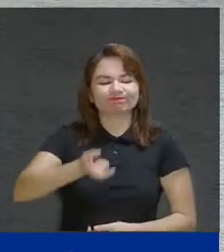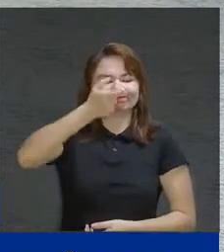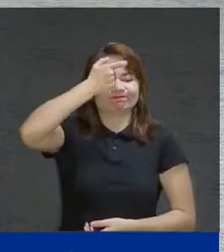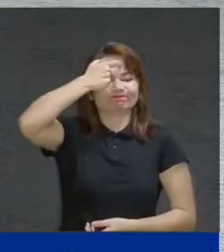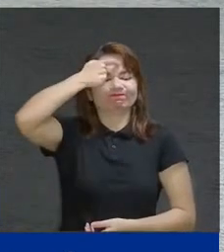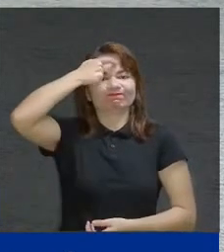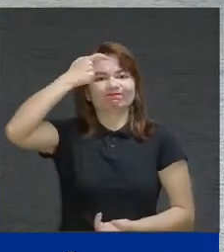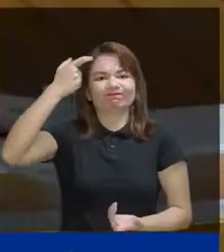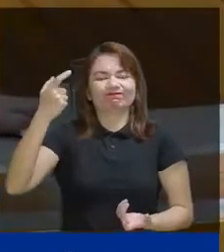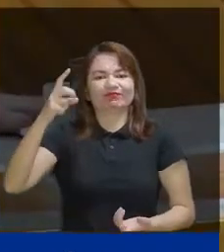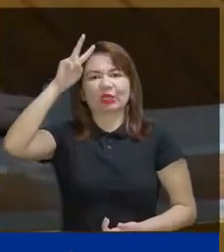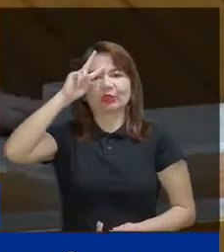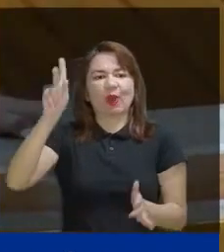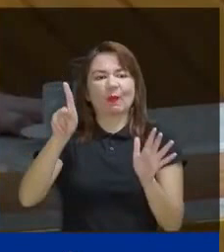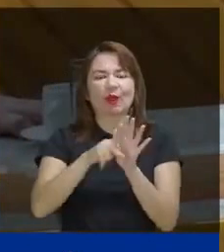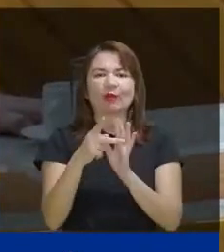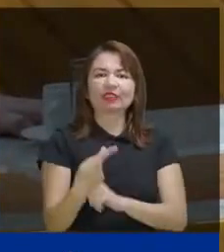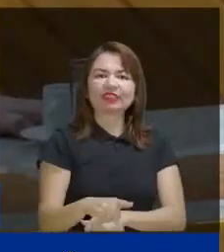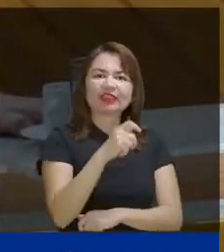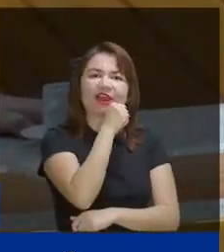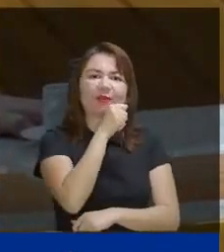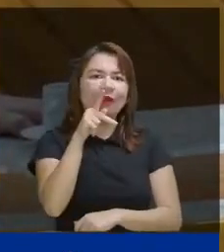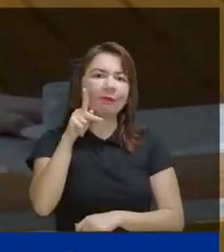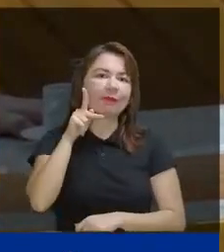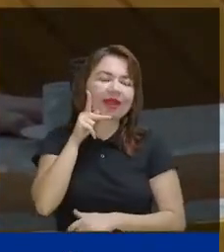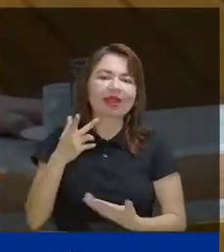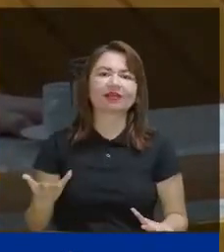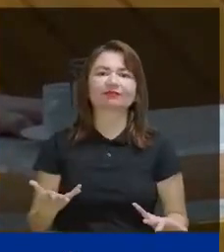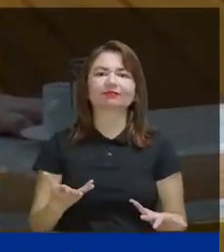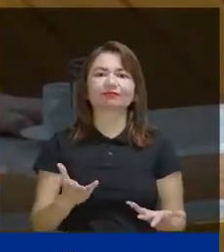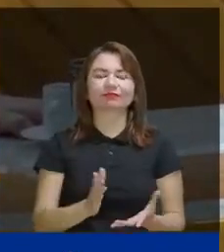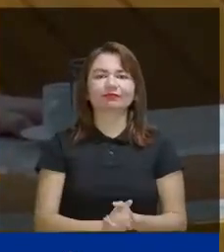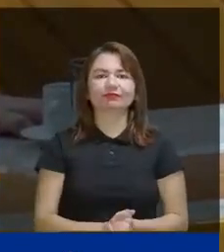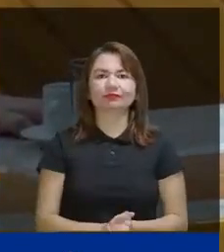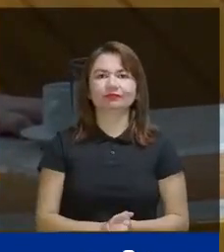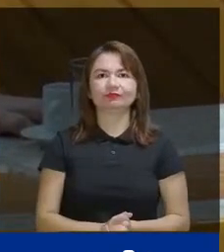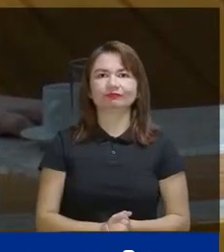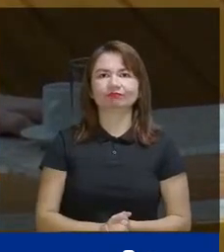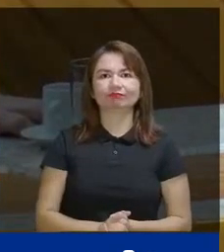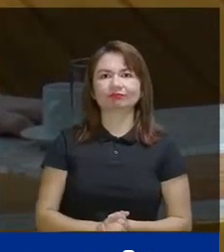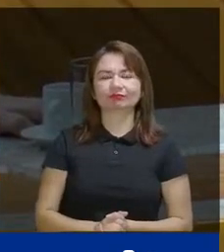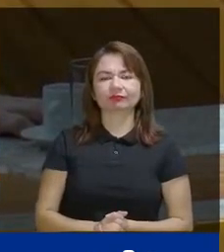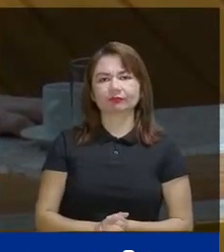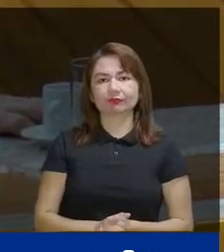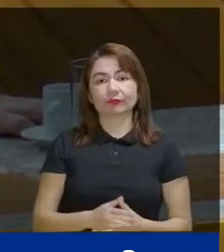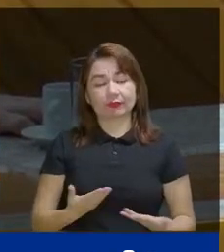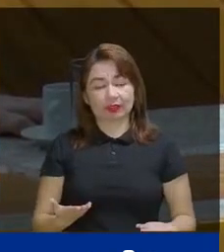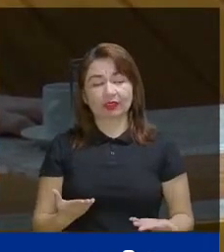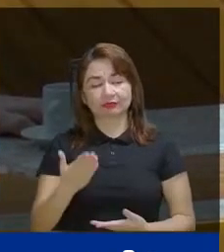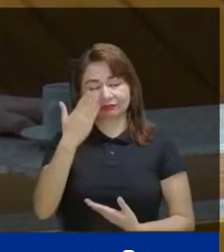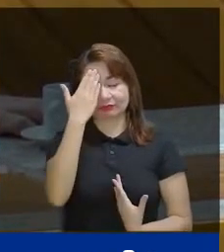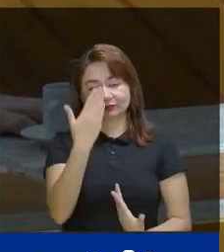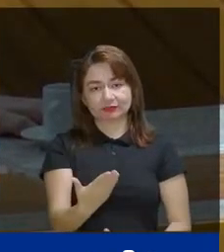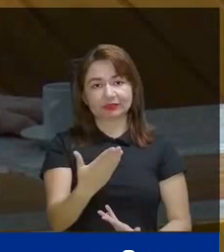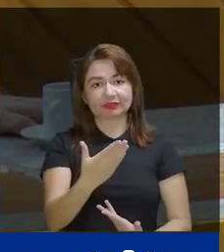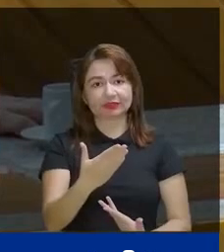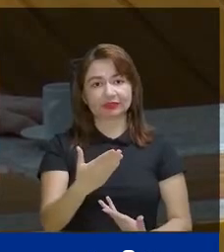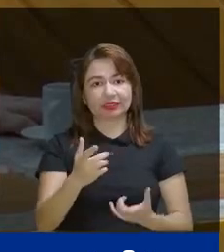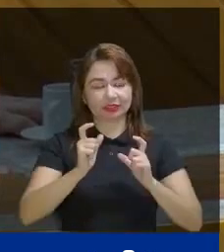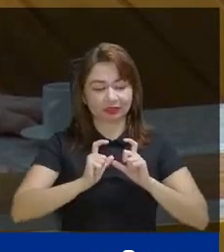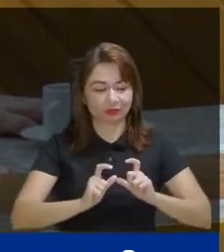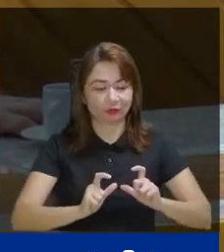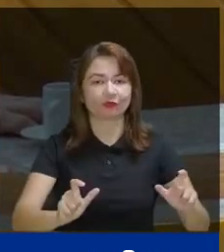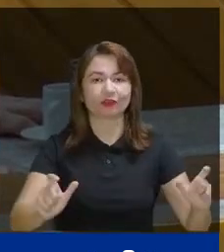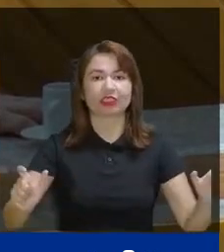do Amapá, porque é o primeiro evento desse tipo. E agradecer e convidar, né, Paulo Madeira, os nossos colegas,